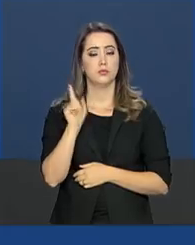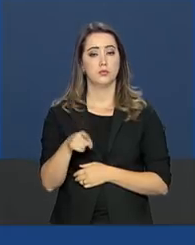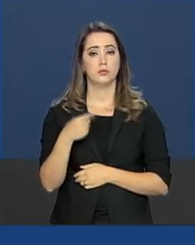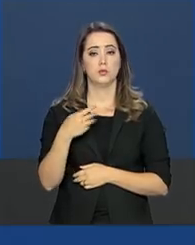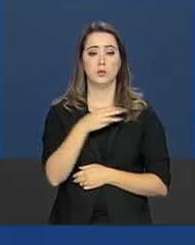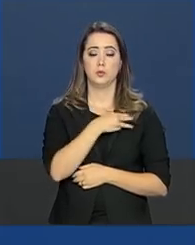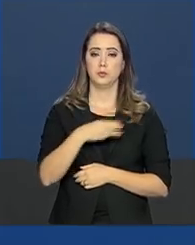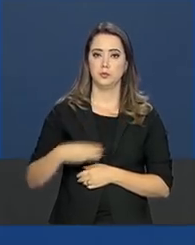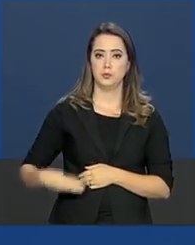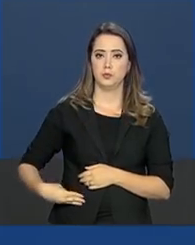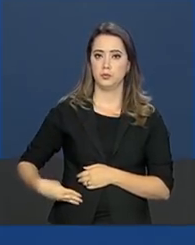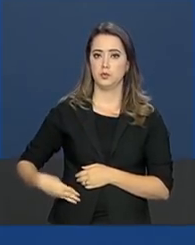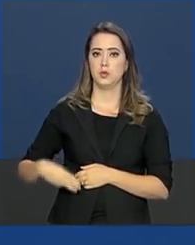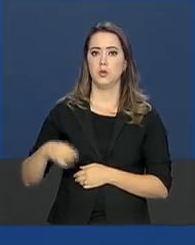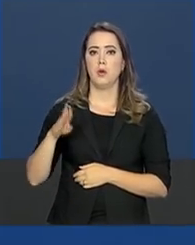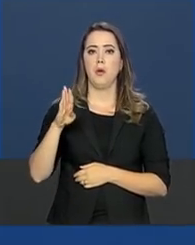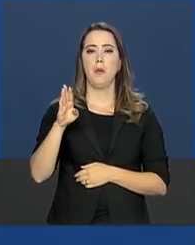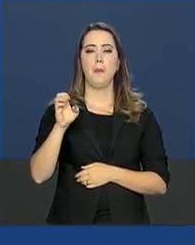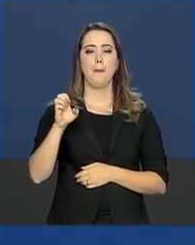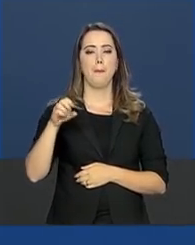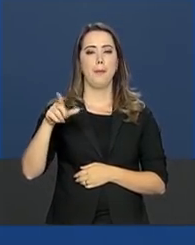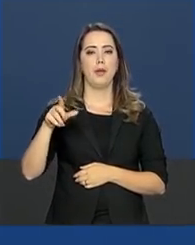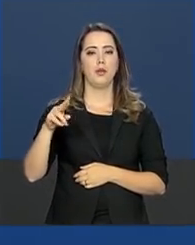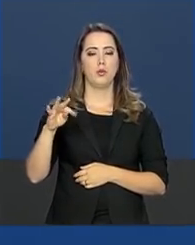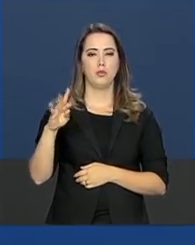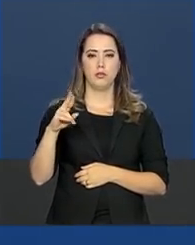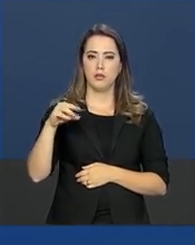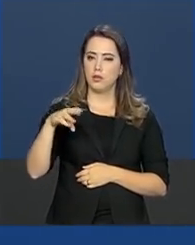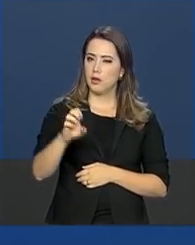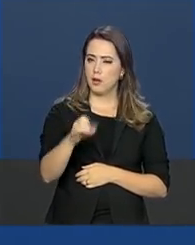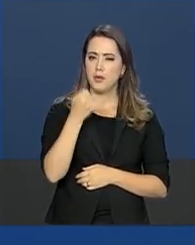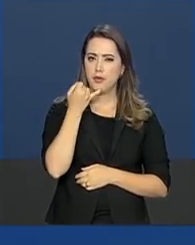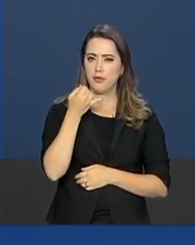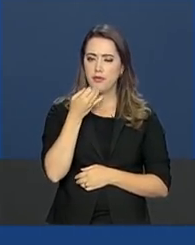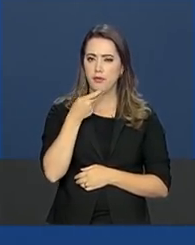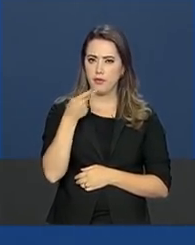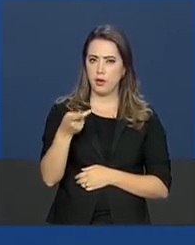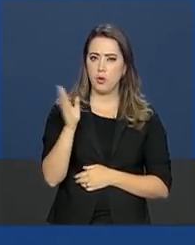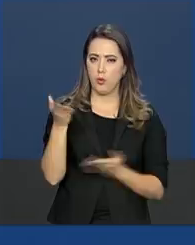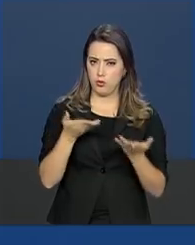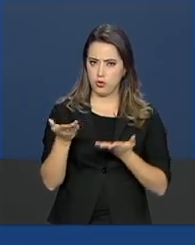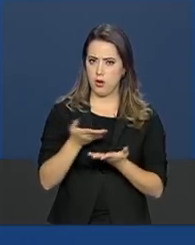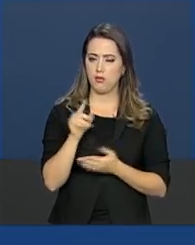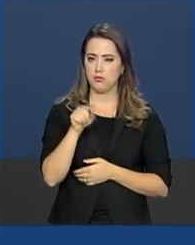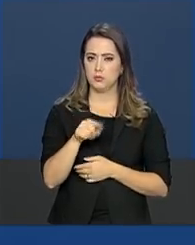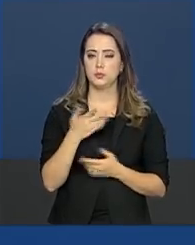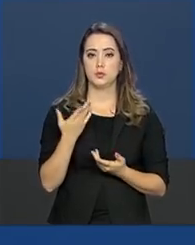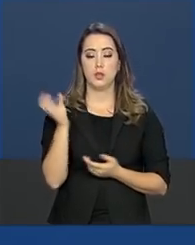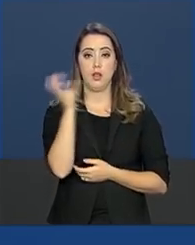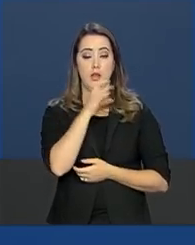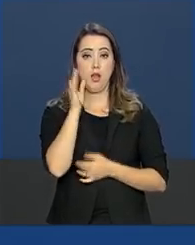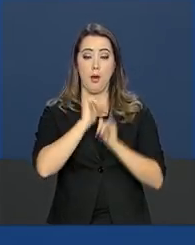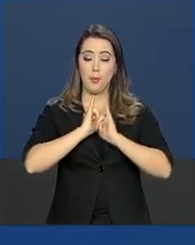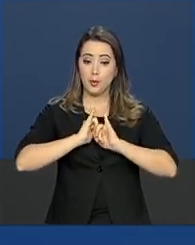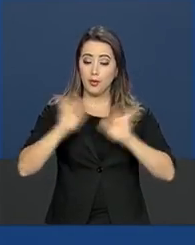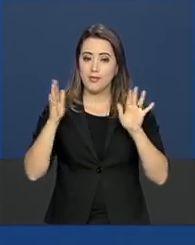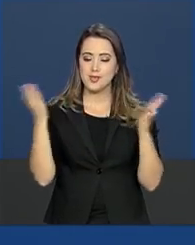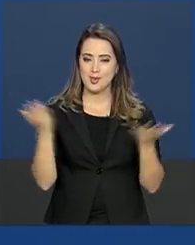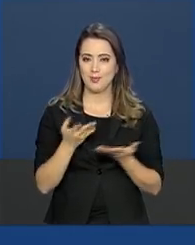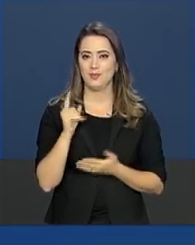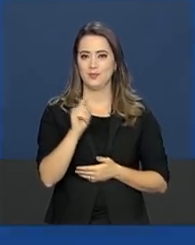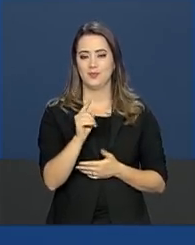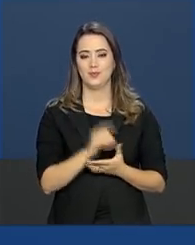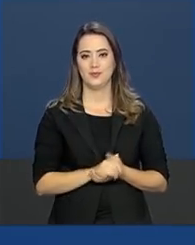que o ministro Beltrame acabou de fazer, daí a rapidez com que me pronunciarei neste